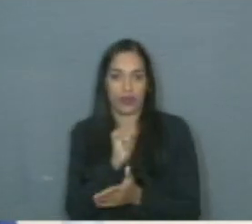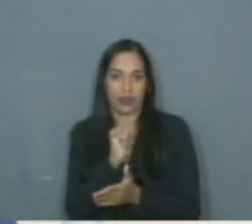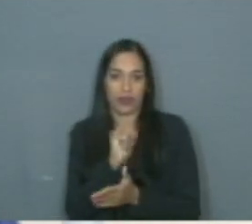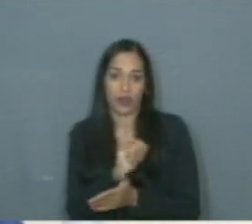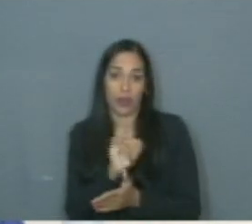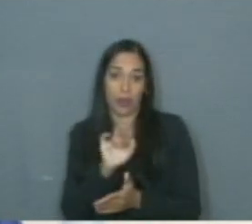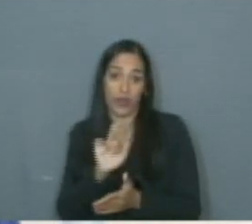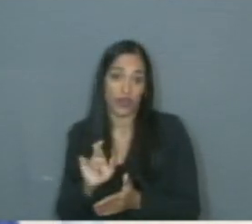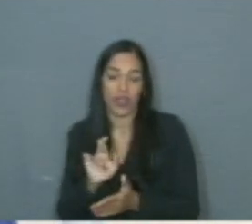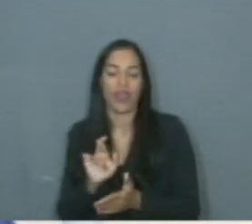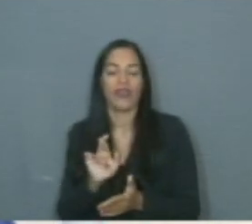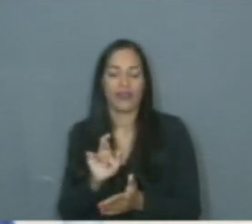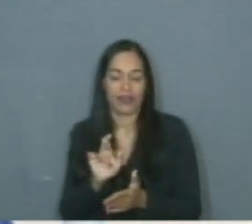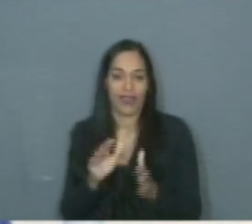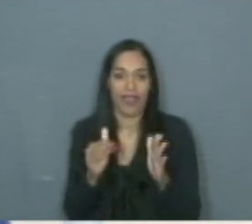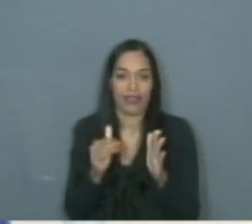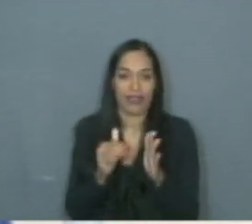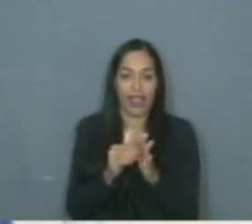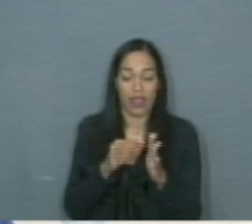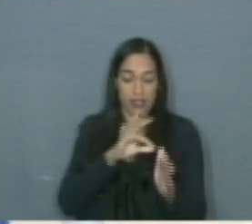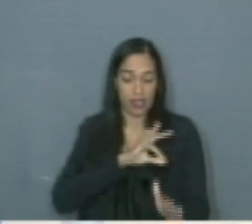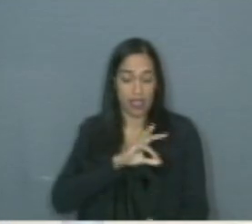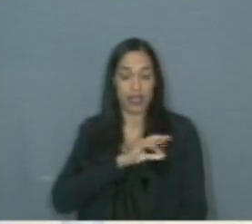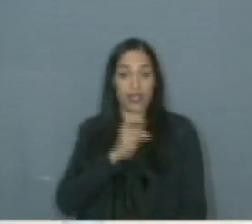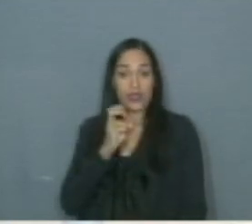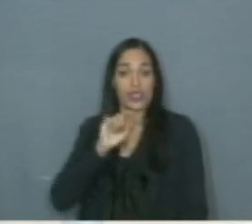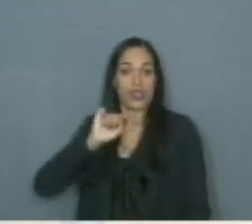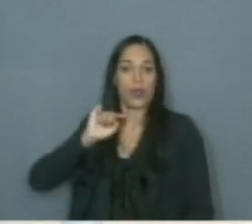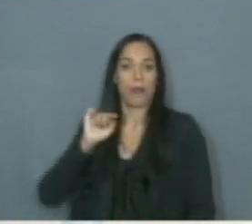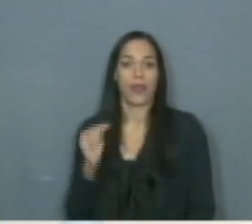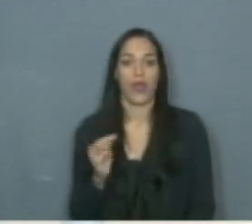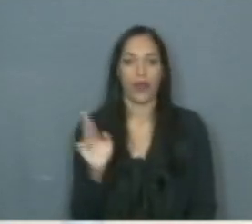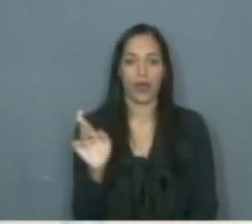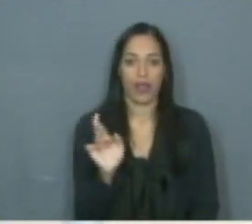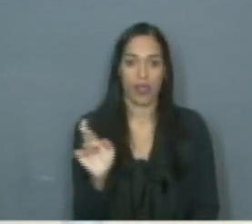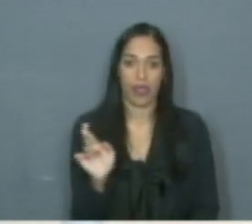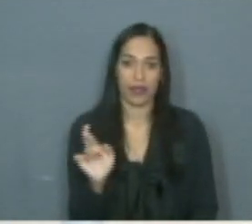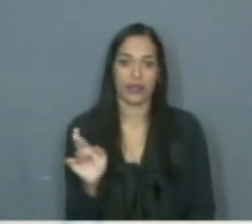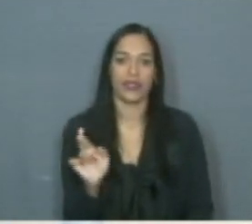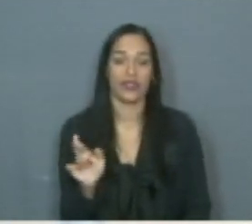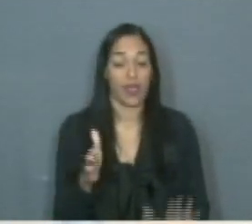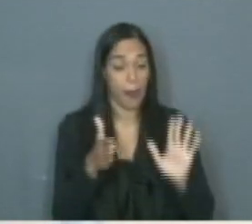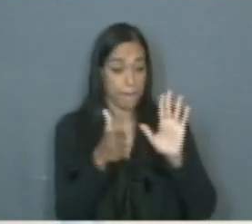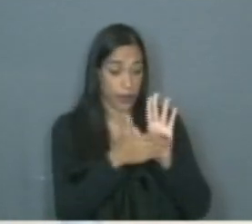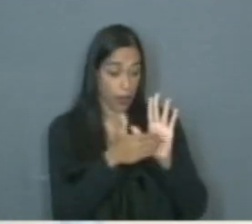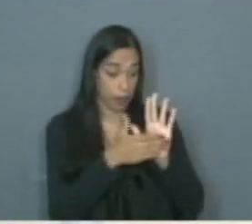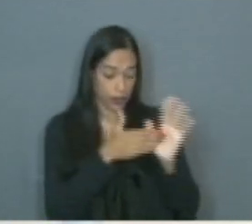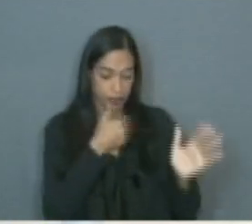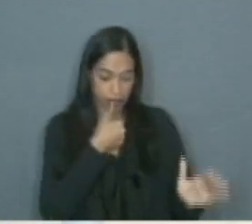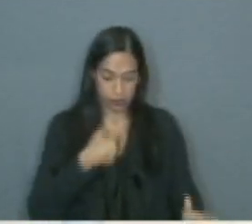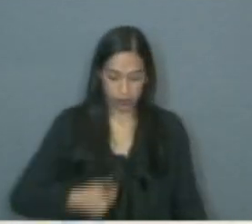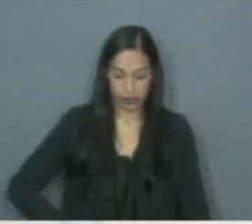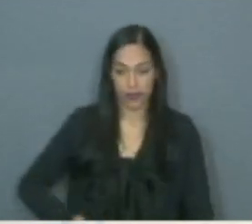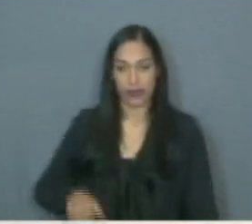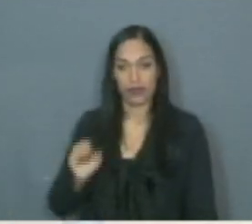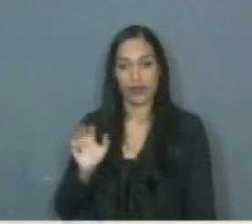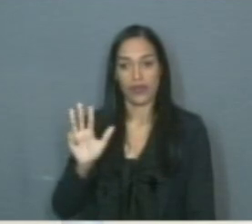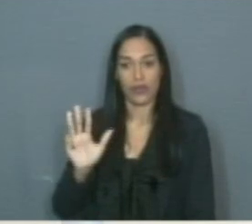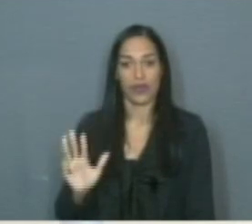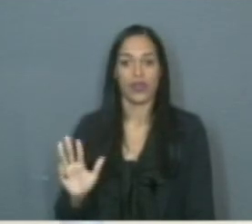ganha R$5.000 por mês. Quem tem renda de até R$5.000, a proposta do governo Lula